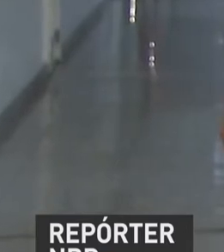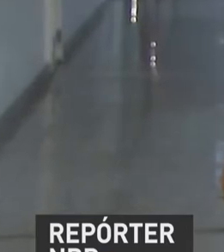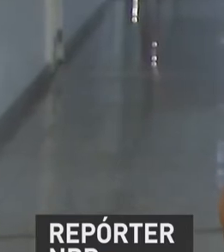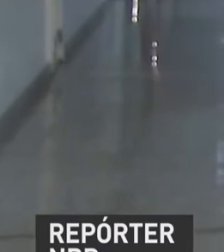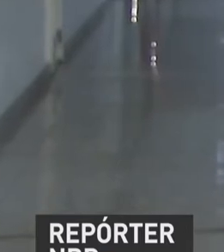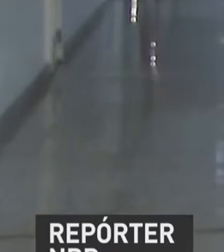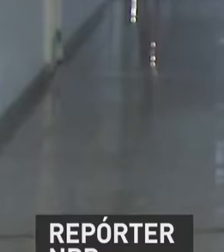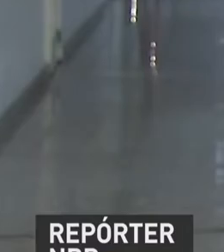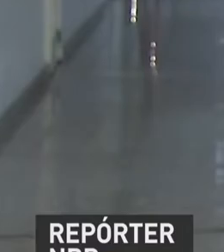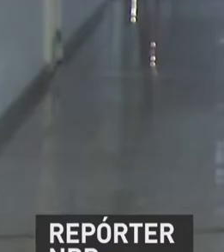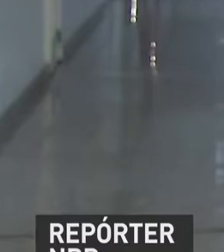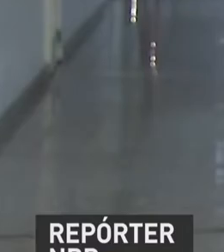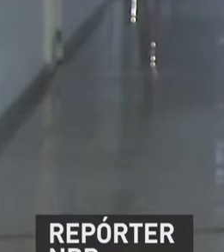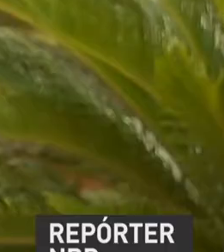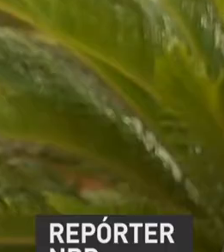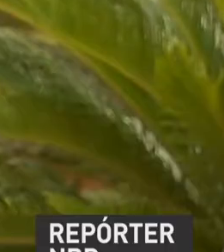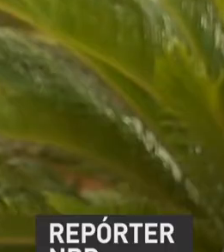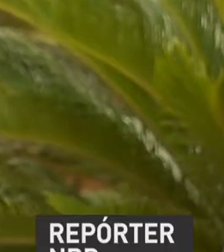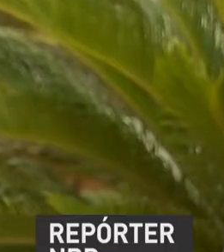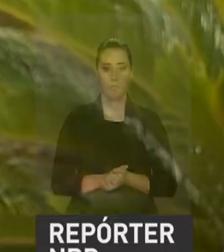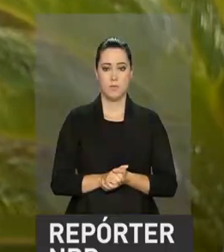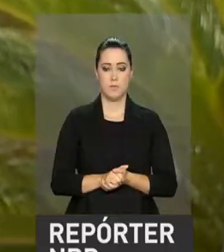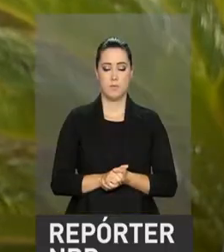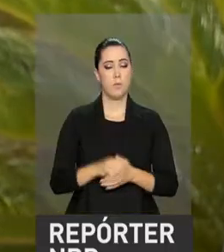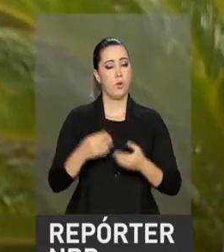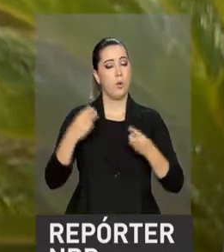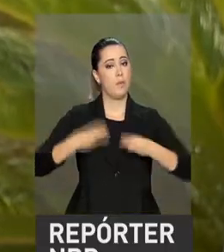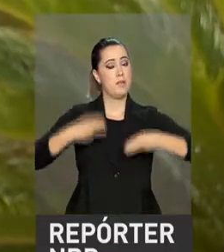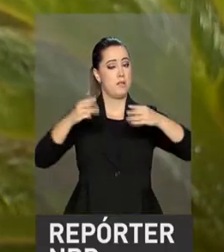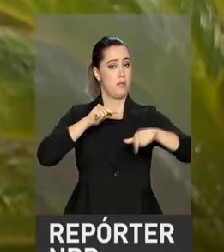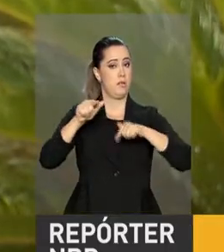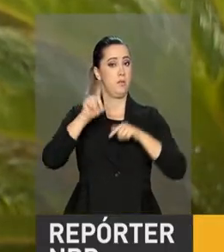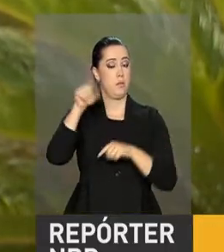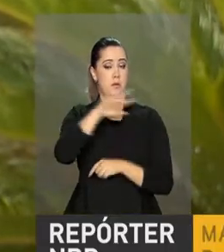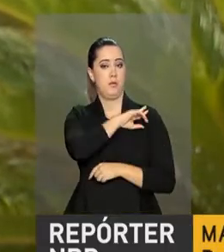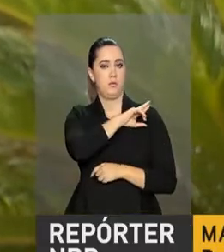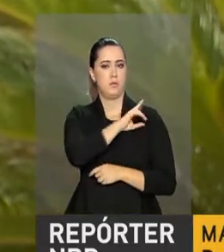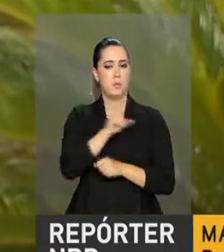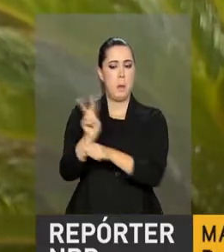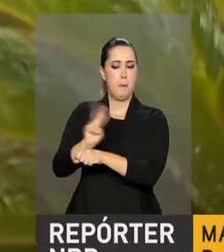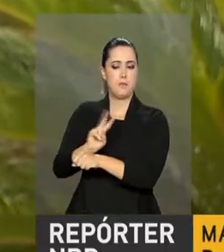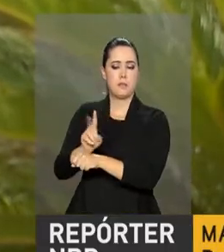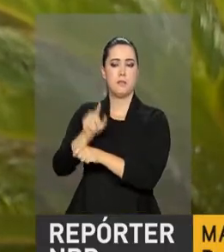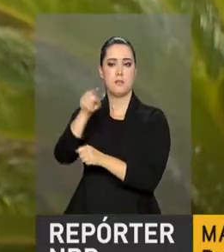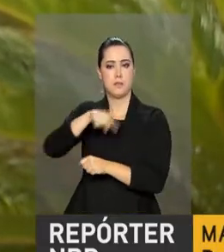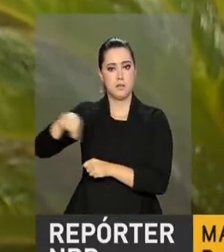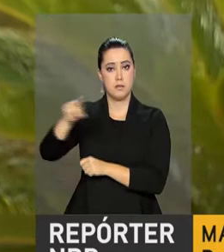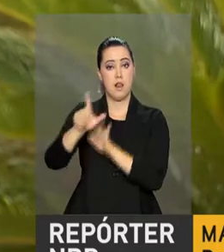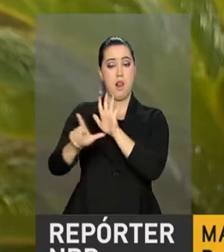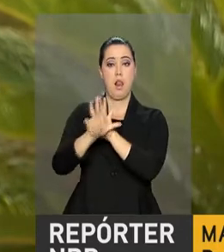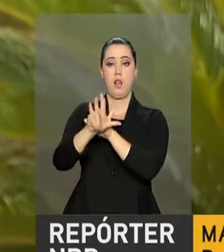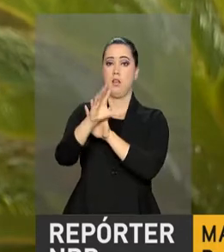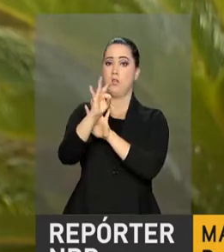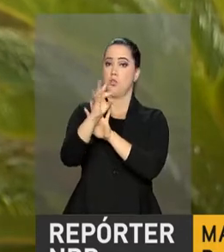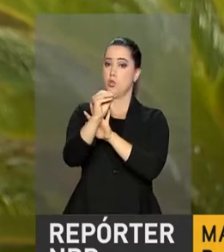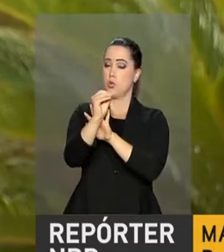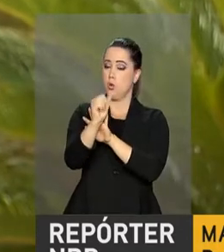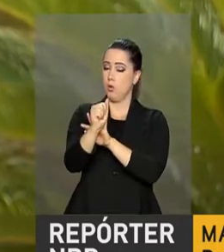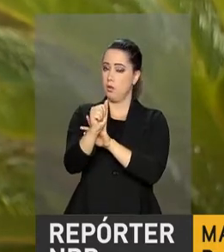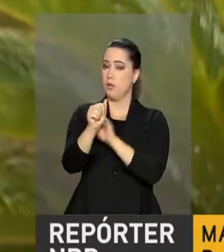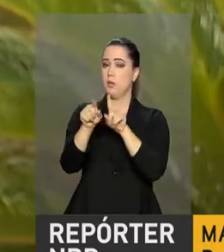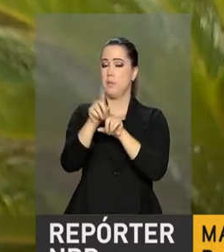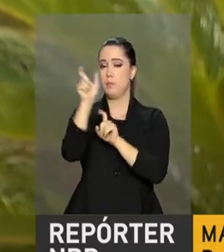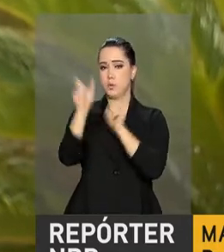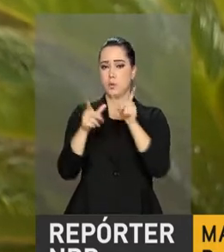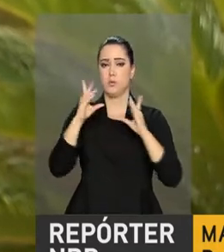né? Por conta da sua deficiência. O Ministério do Trabalho é responsável por fiscalizar a Lei de Cotas para Pessoas com